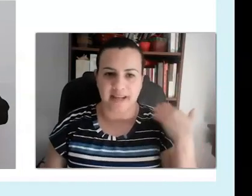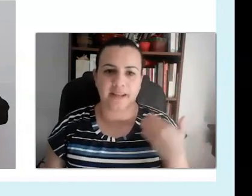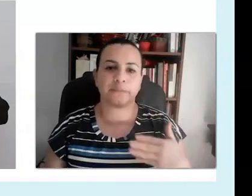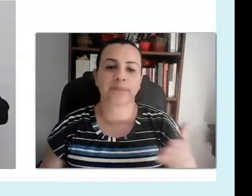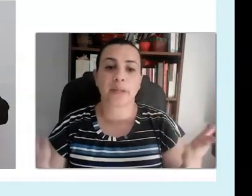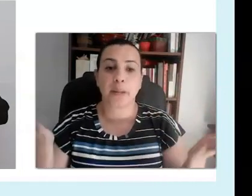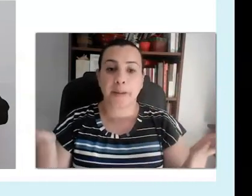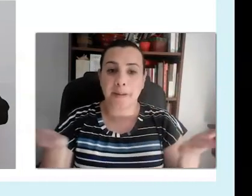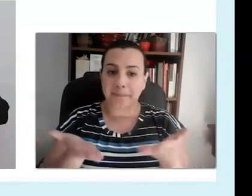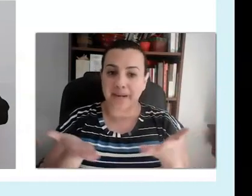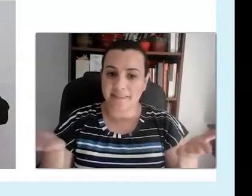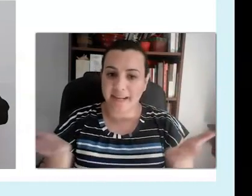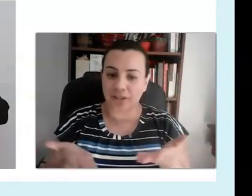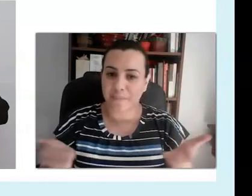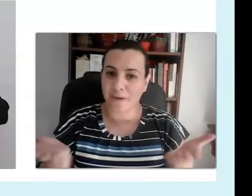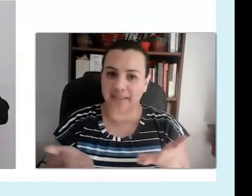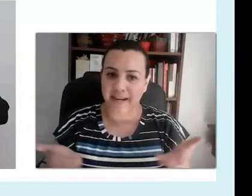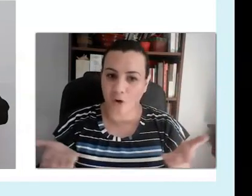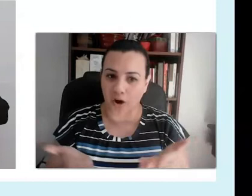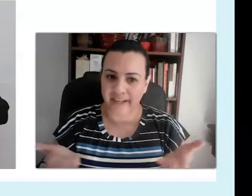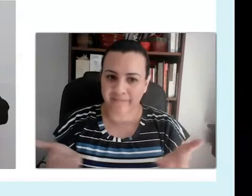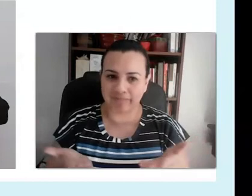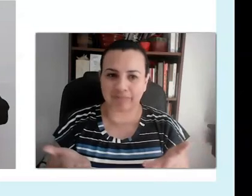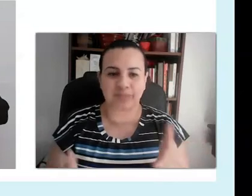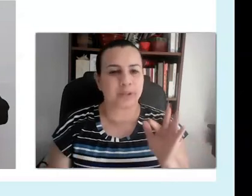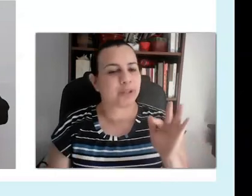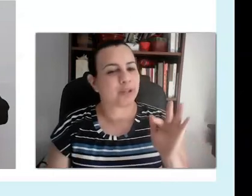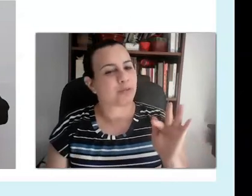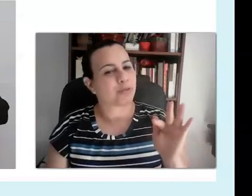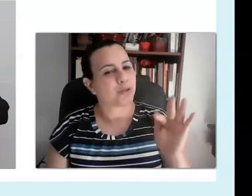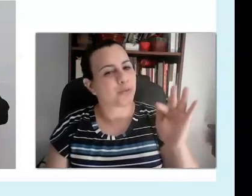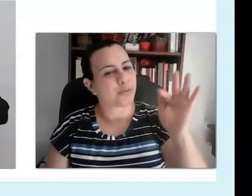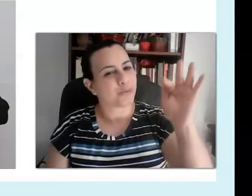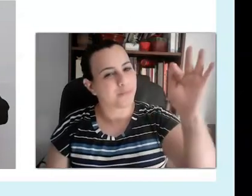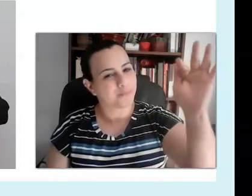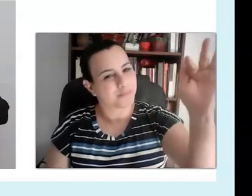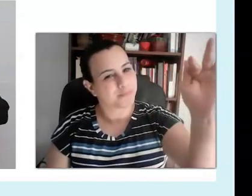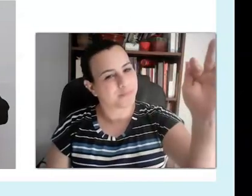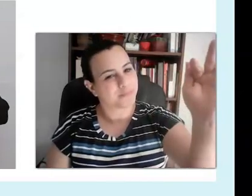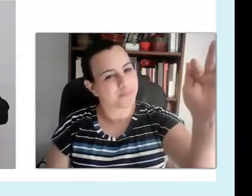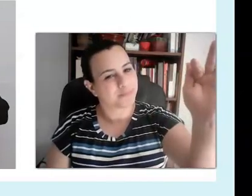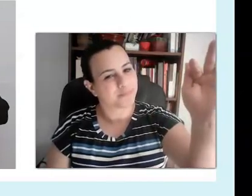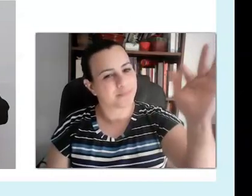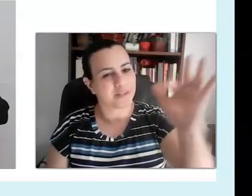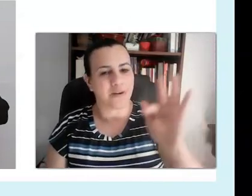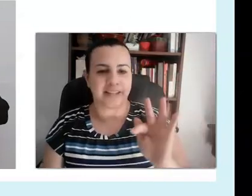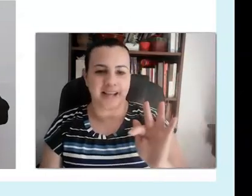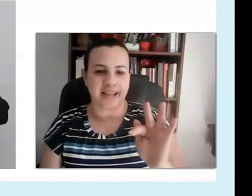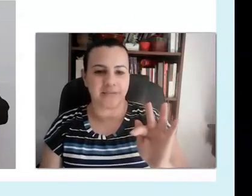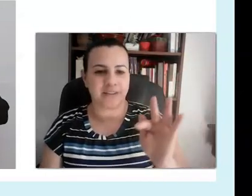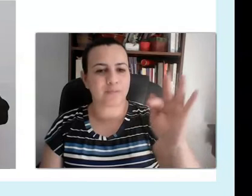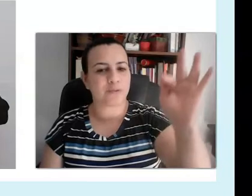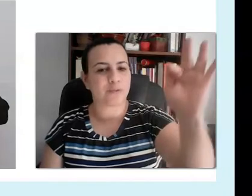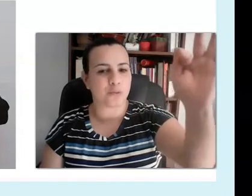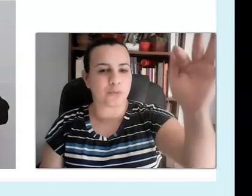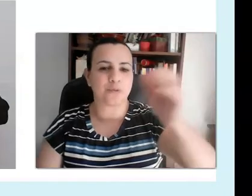lá no passado. Presente, que pode ser agora. Futuro, ó, a letra